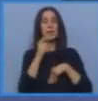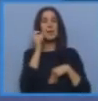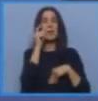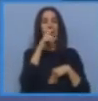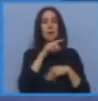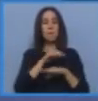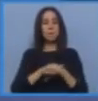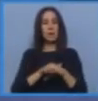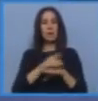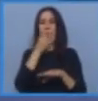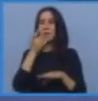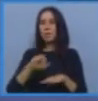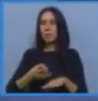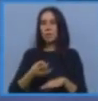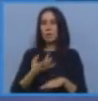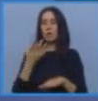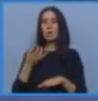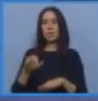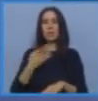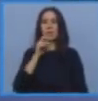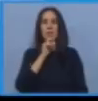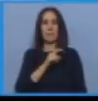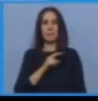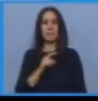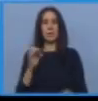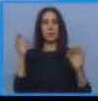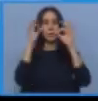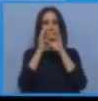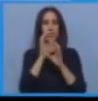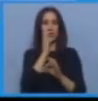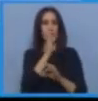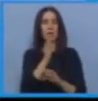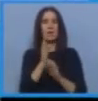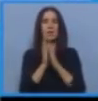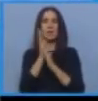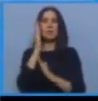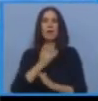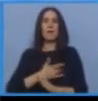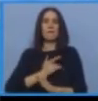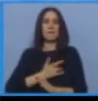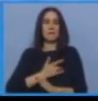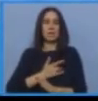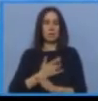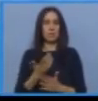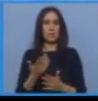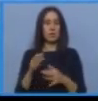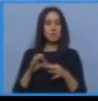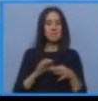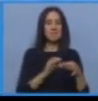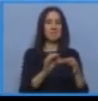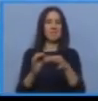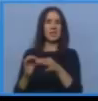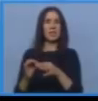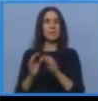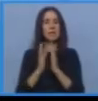pecados, ser-lhes-ão perdoados. O Espírito Santo, dizíamos, é o amor de Deus a circular entre si, nele, e a circular